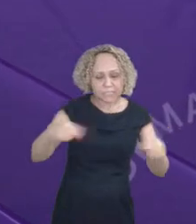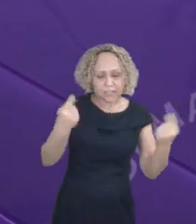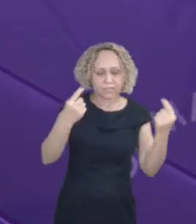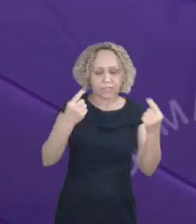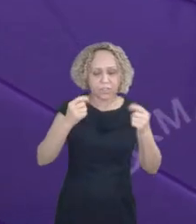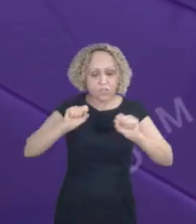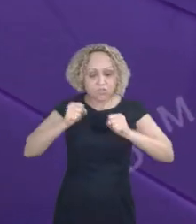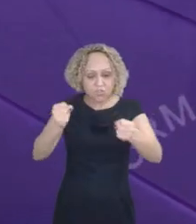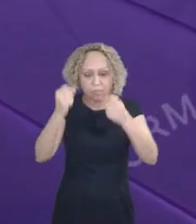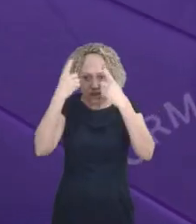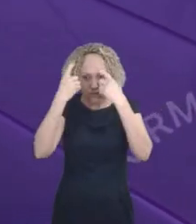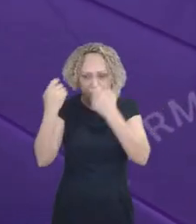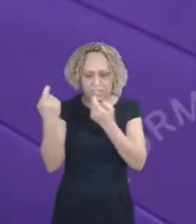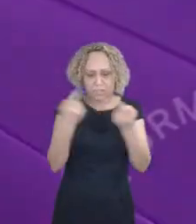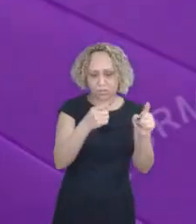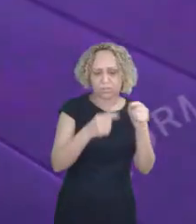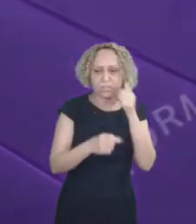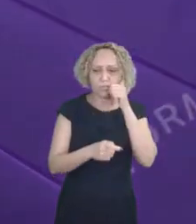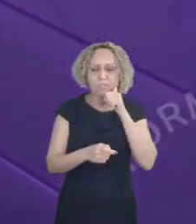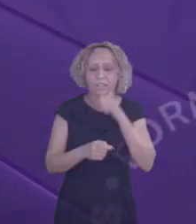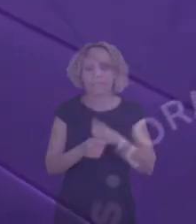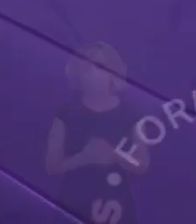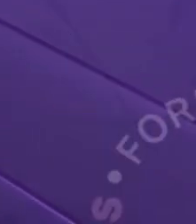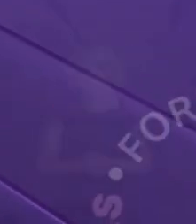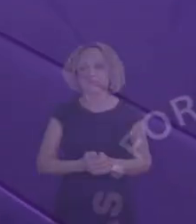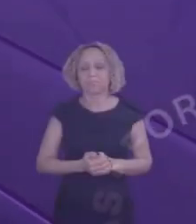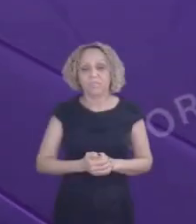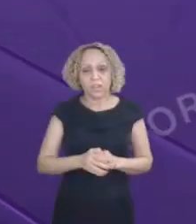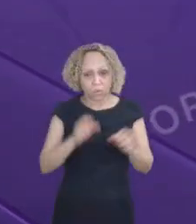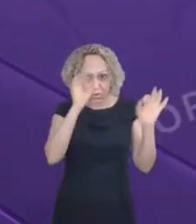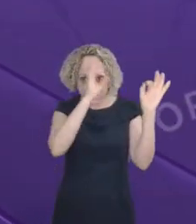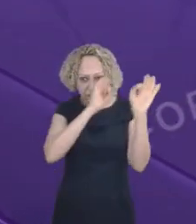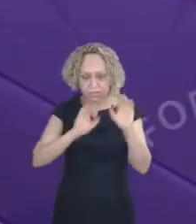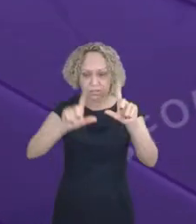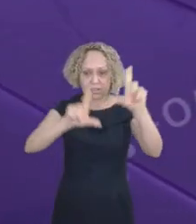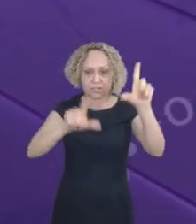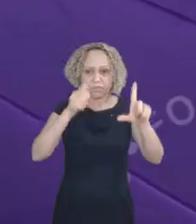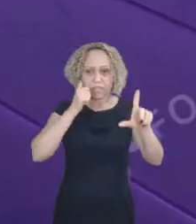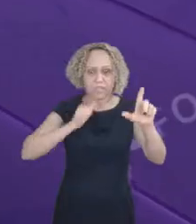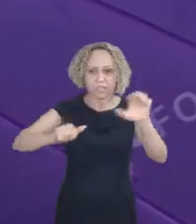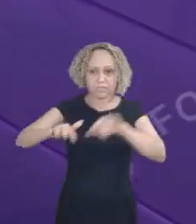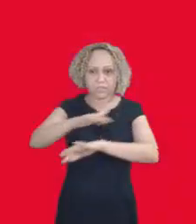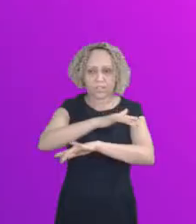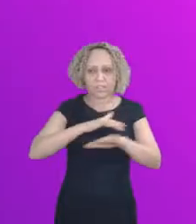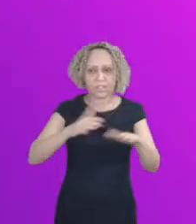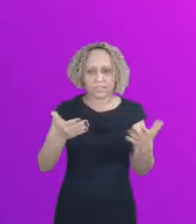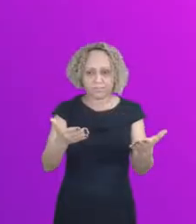violência contra as mulheres. Continue ligada no TV Elas por Elas.